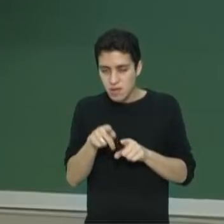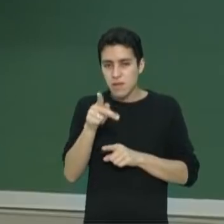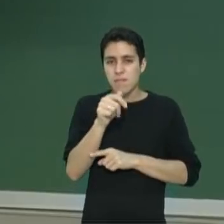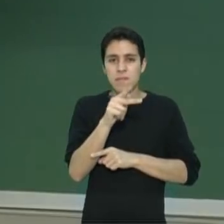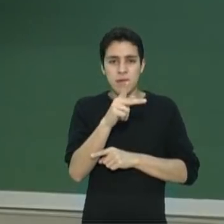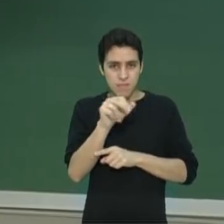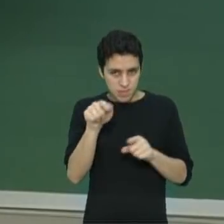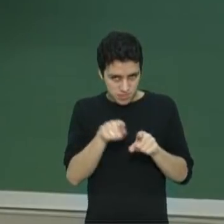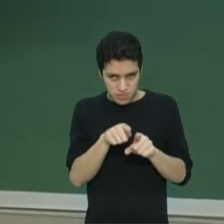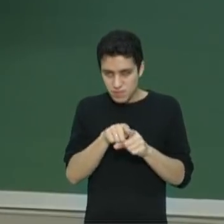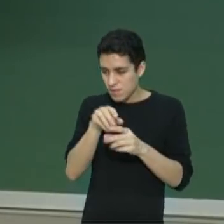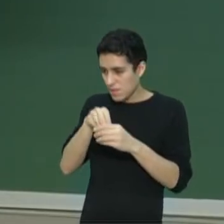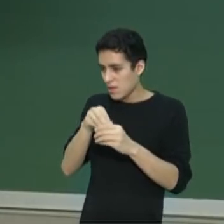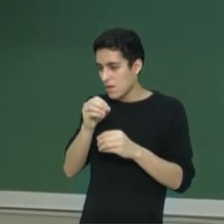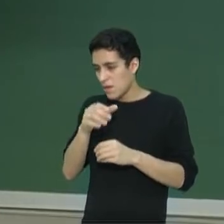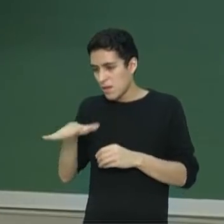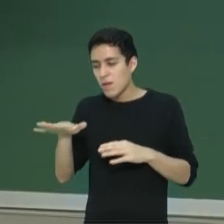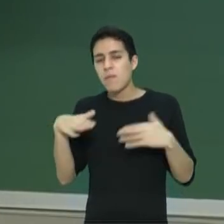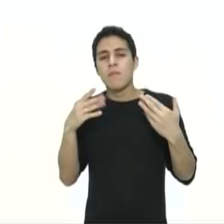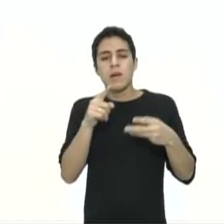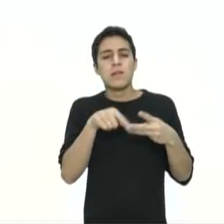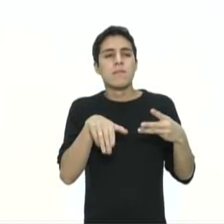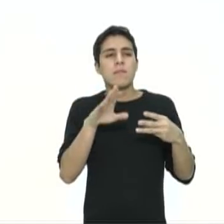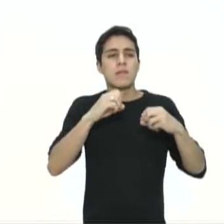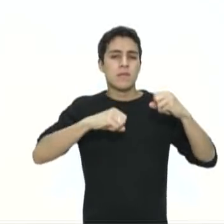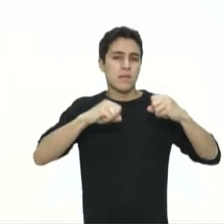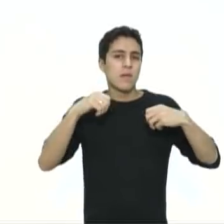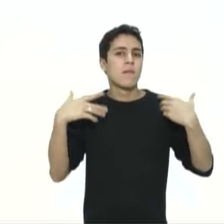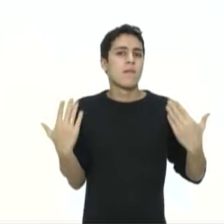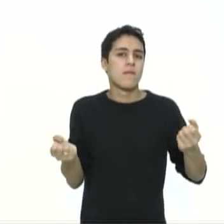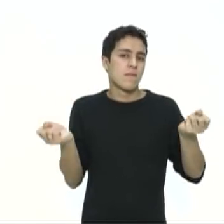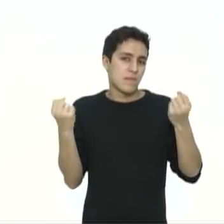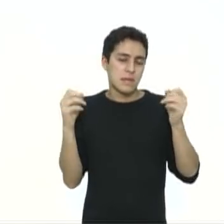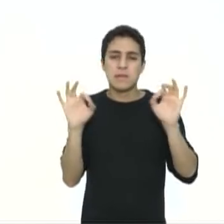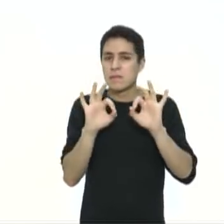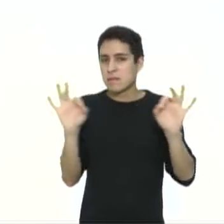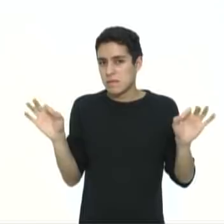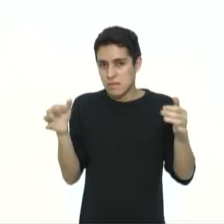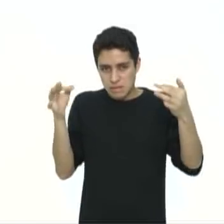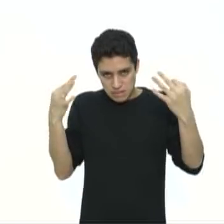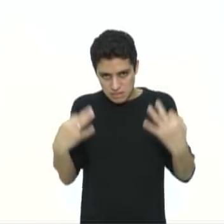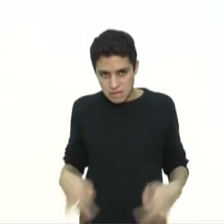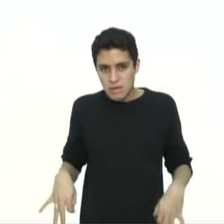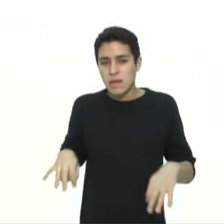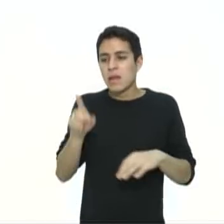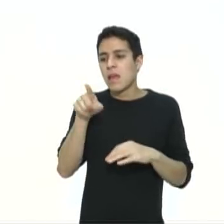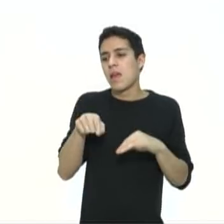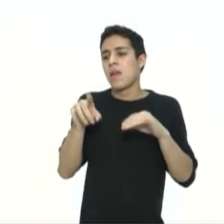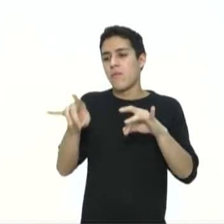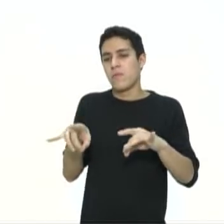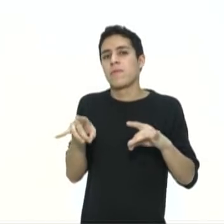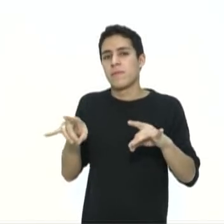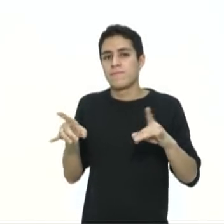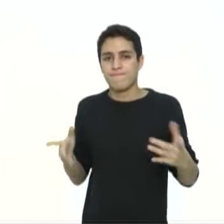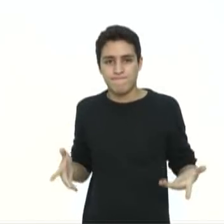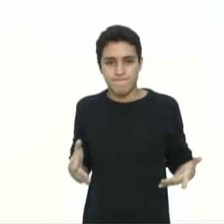Nova Guiné, também. Qual das três é mais industrializada? Sem dúvidas é a